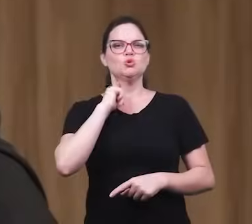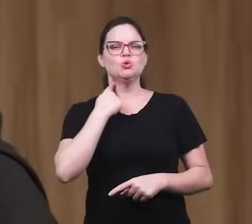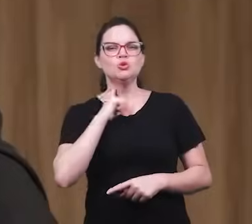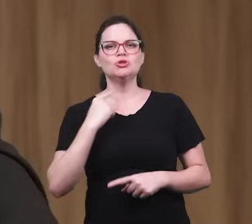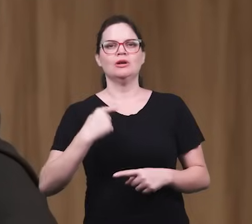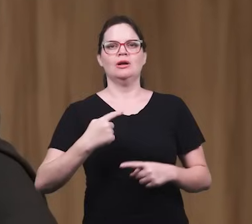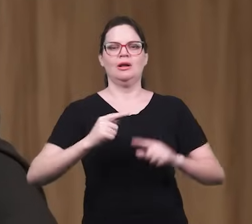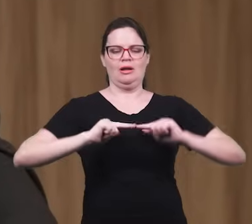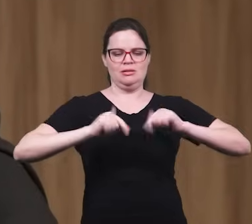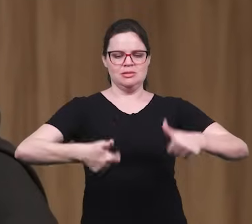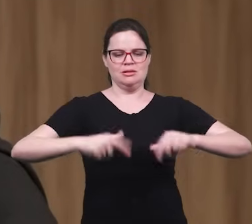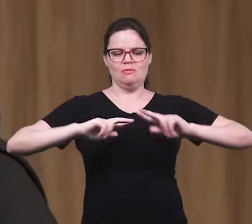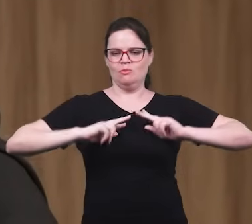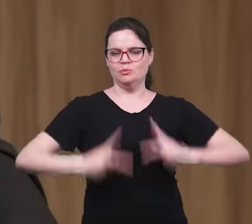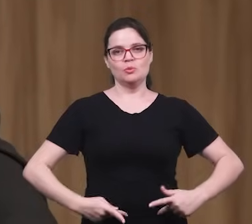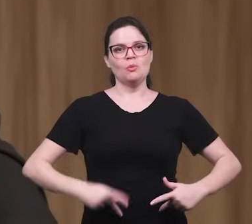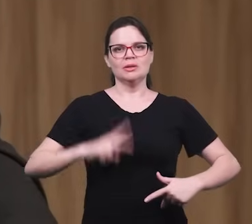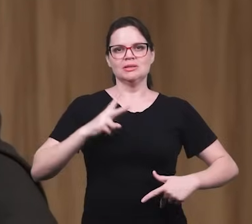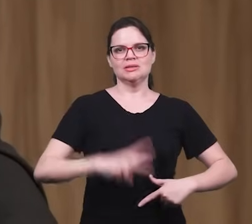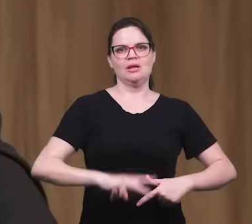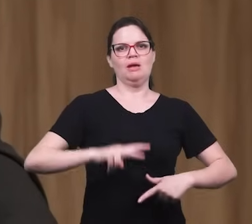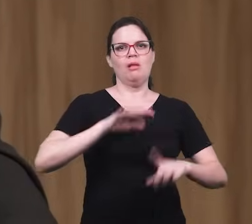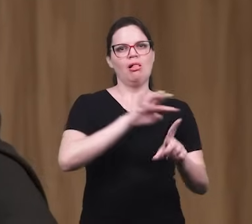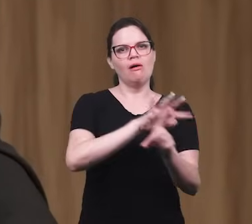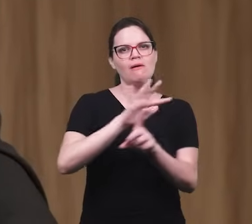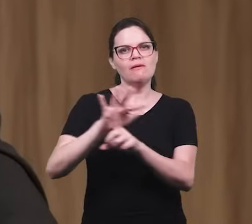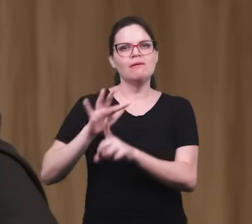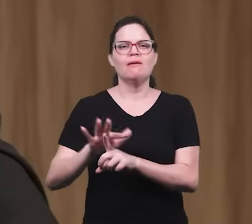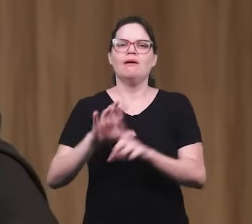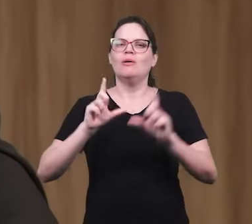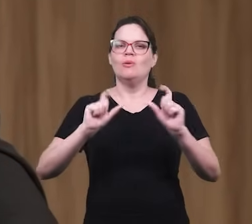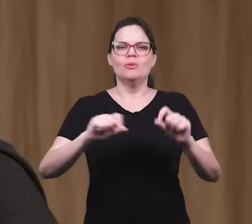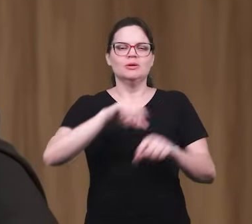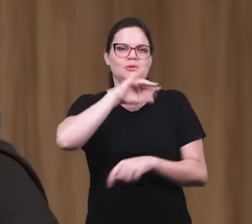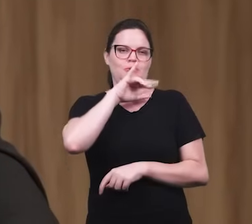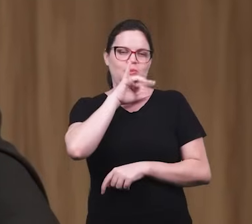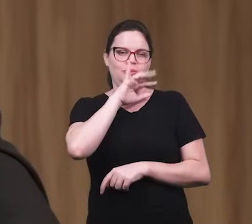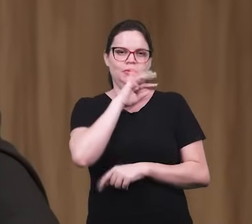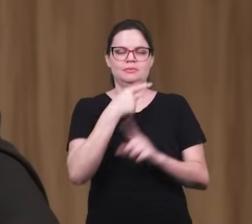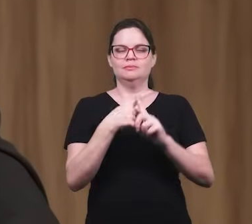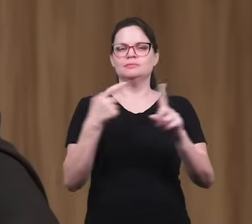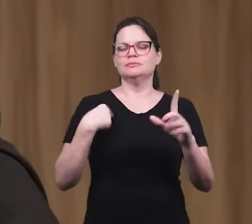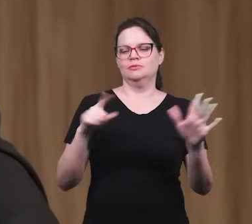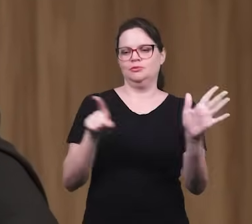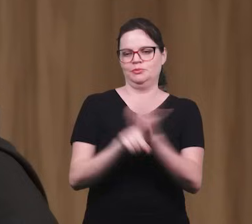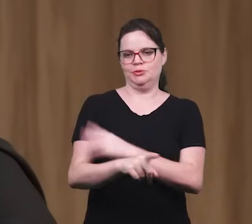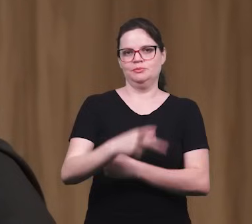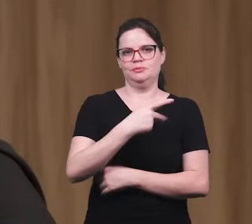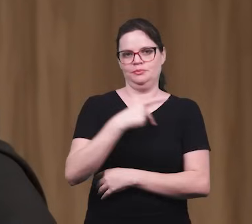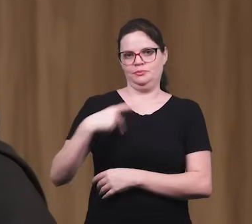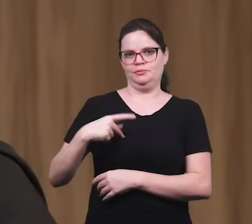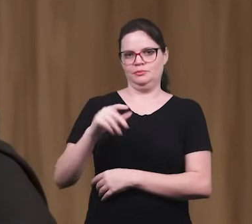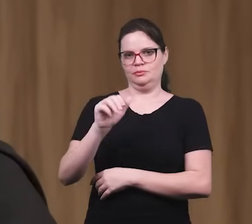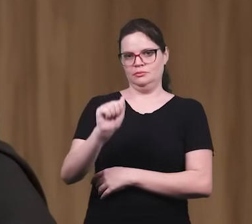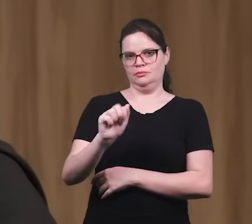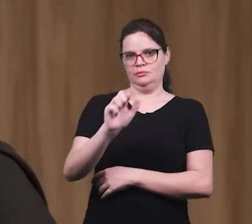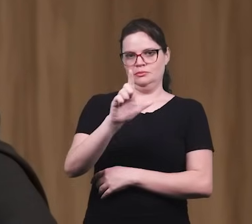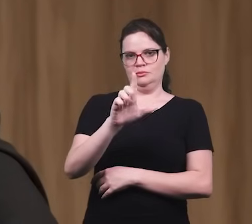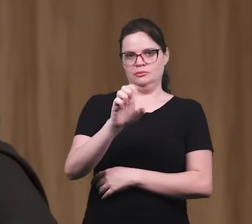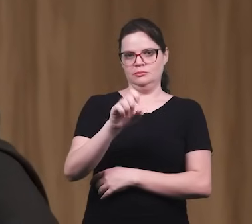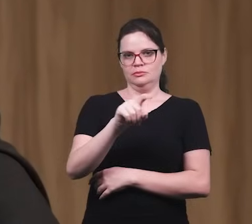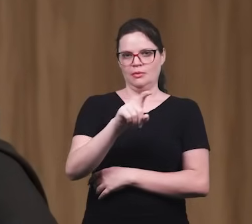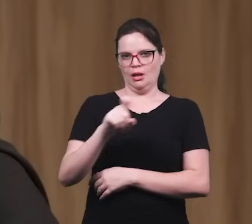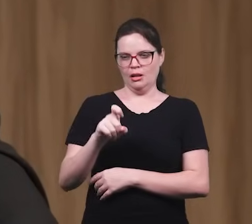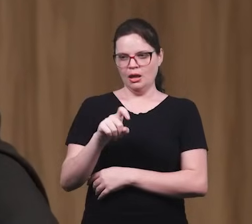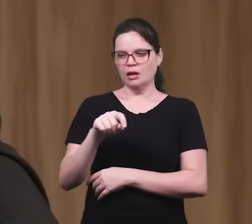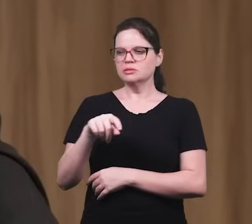E aí eu quero aqui perguntar ao pastor Alex se de fato a ciência ela tem chegado à